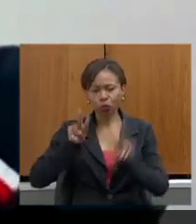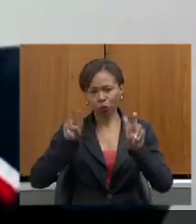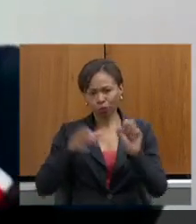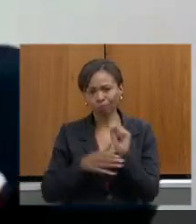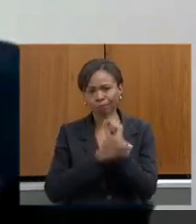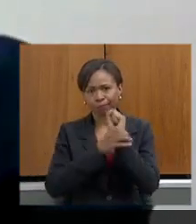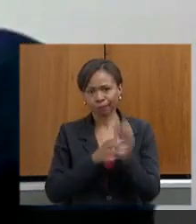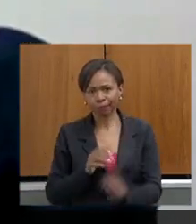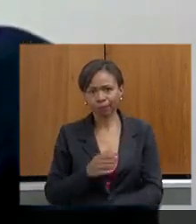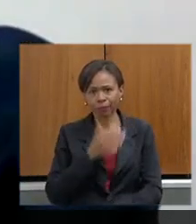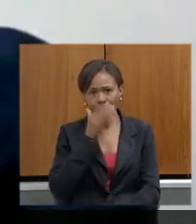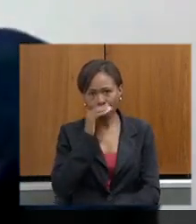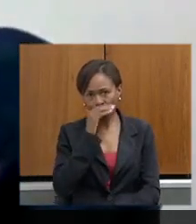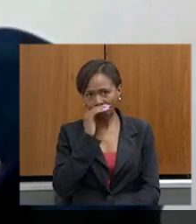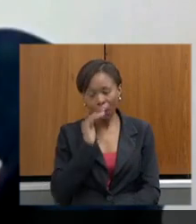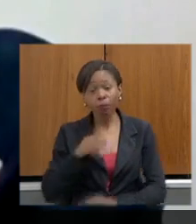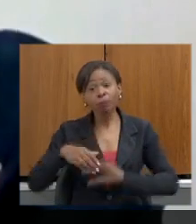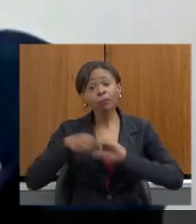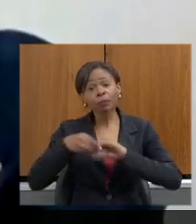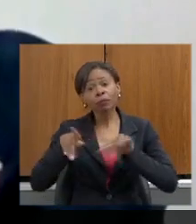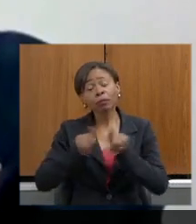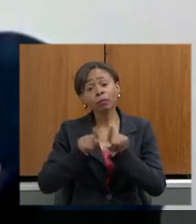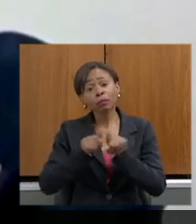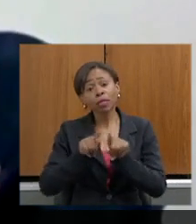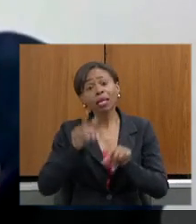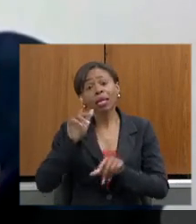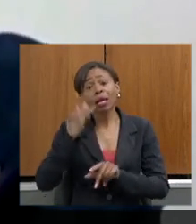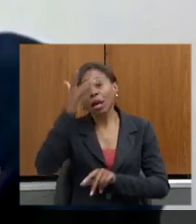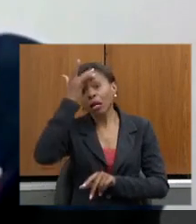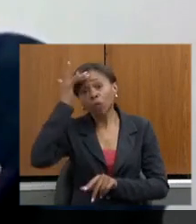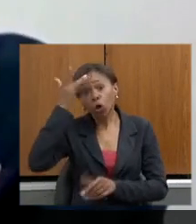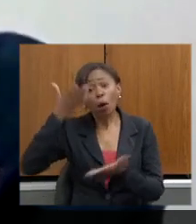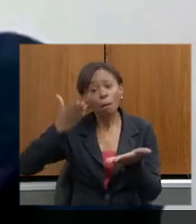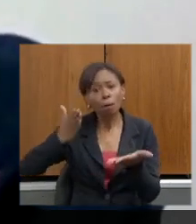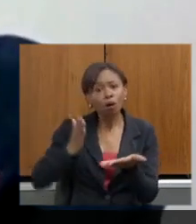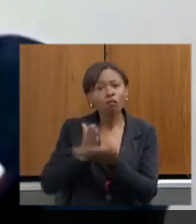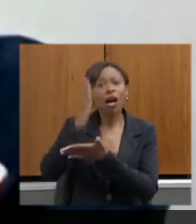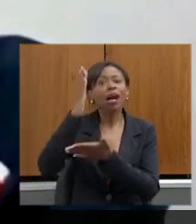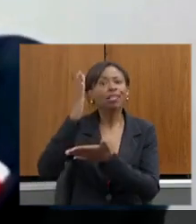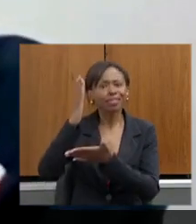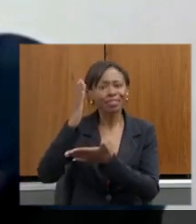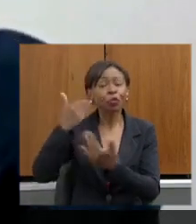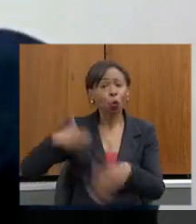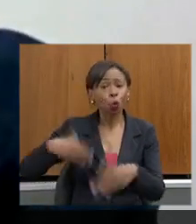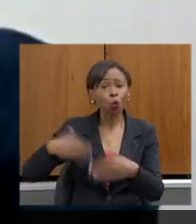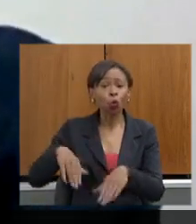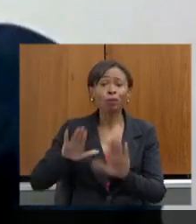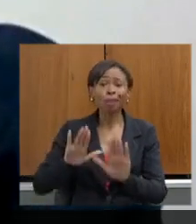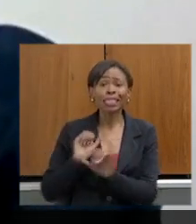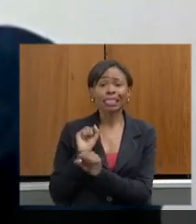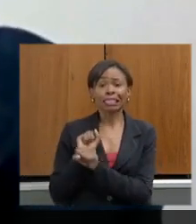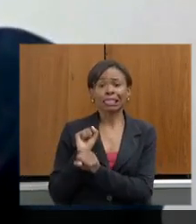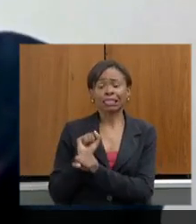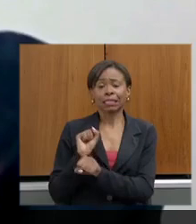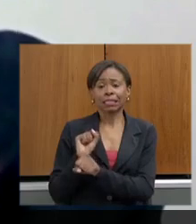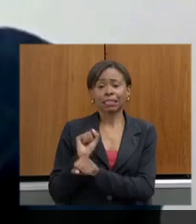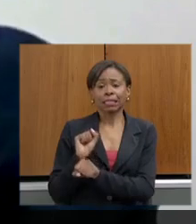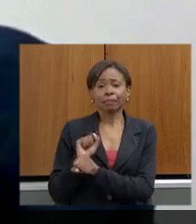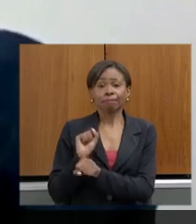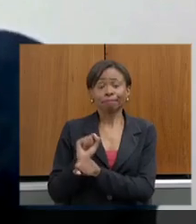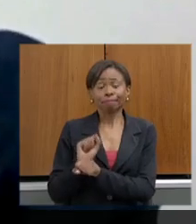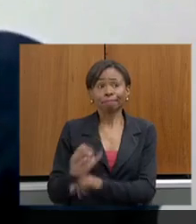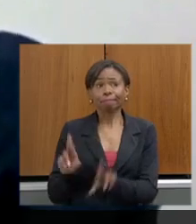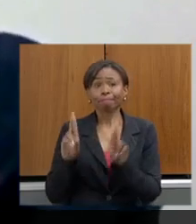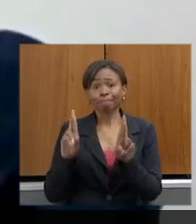segurança complementar também usar pro parque res e dentes que estão aí na espera tentando de